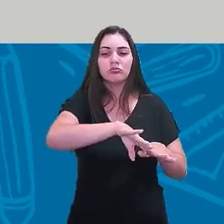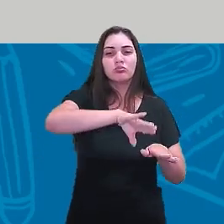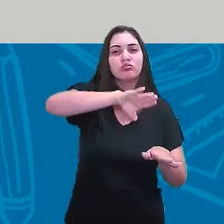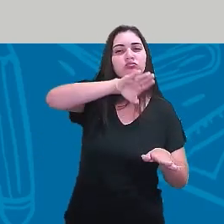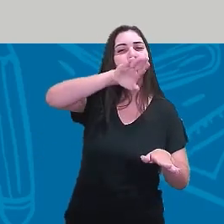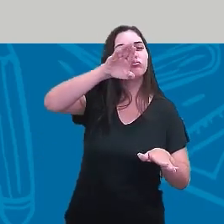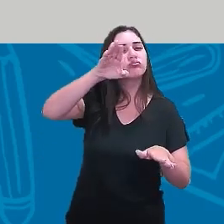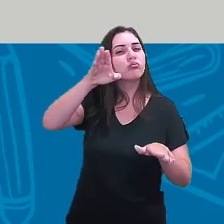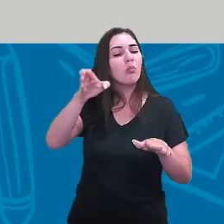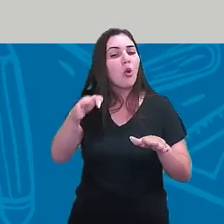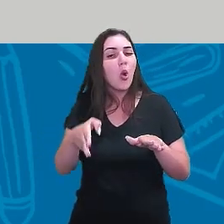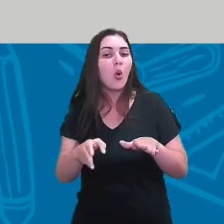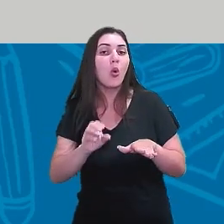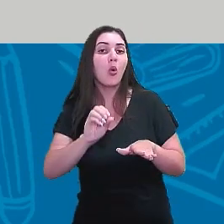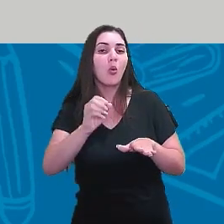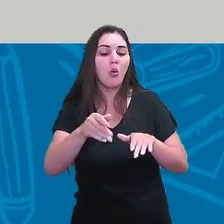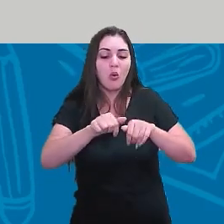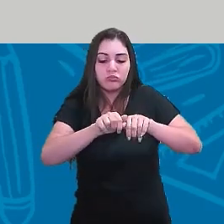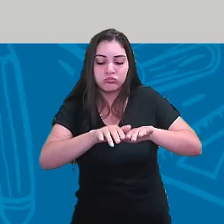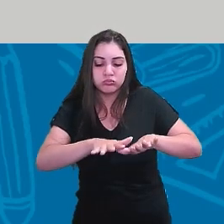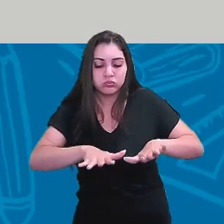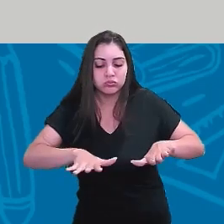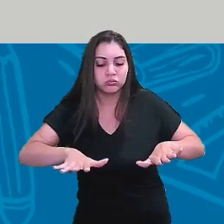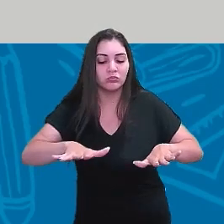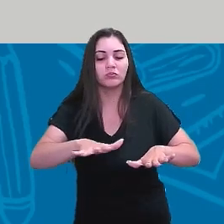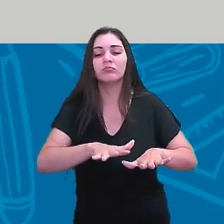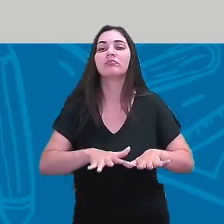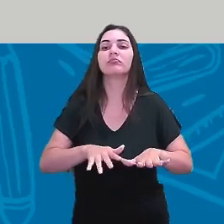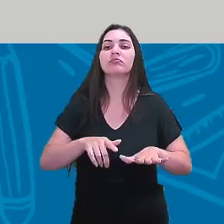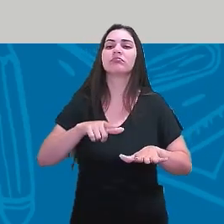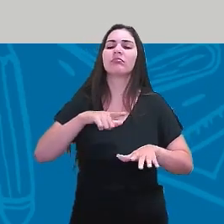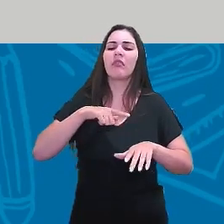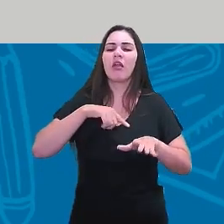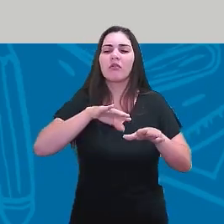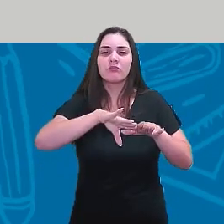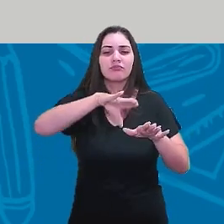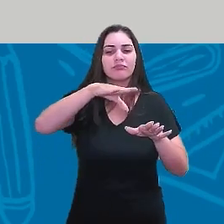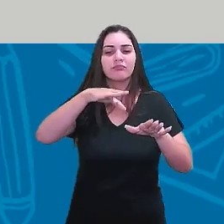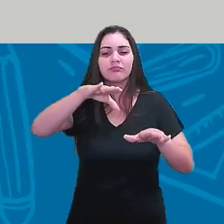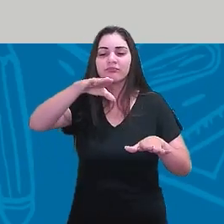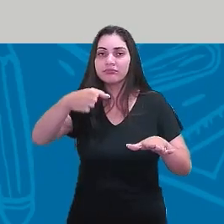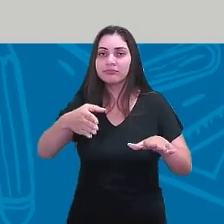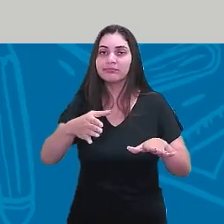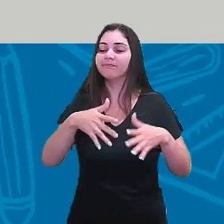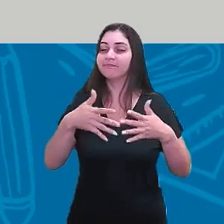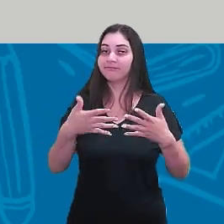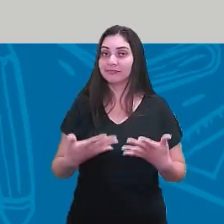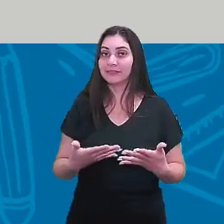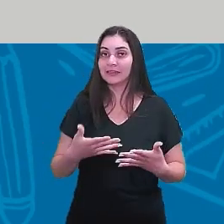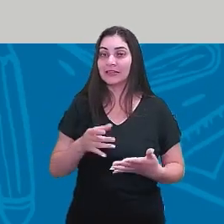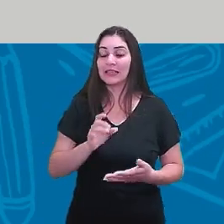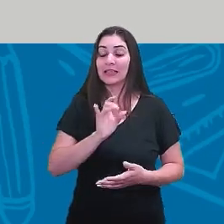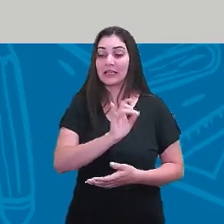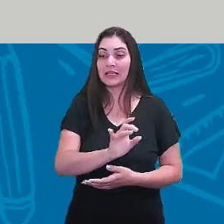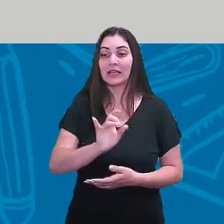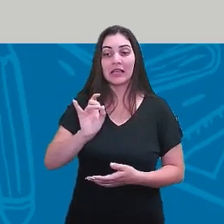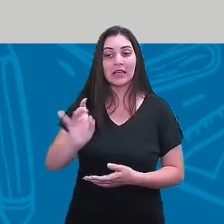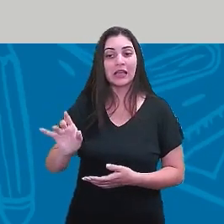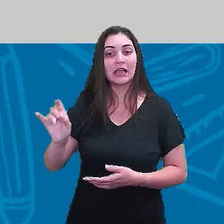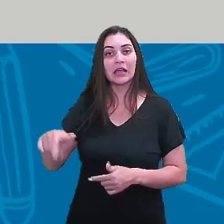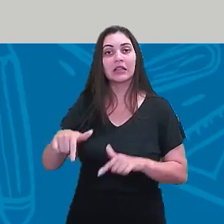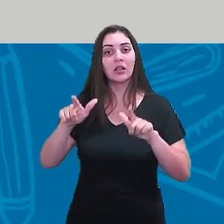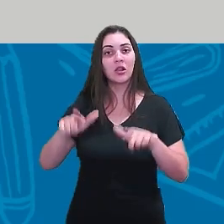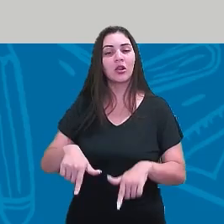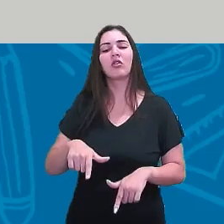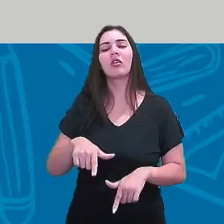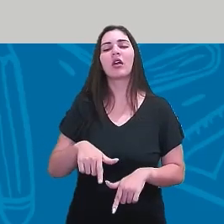mais plano, tem mais planícies, tem mais planaltos, tem mais depressões, enfim. Cada local durou